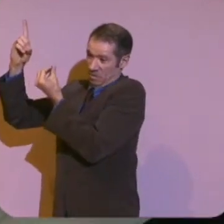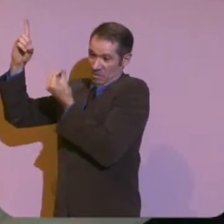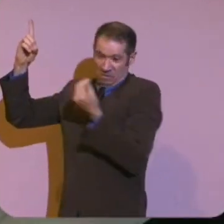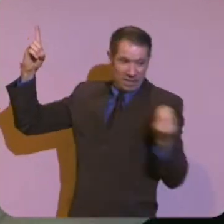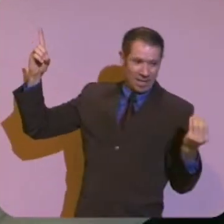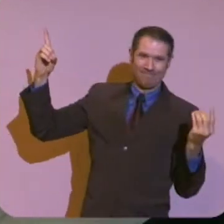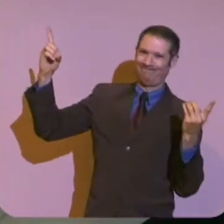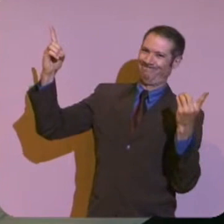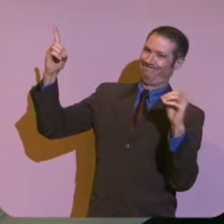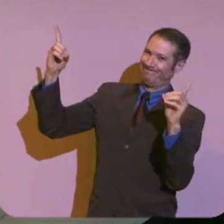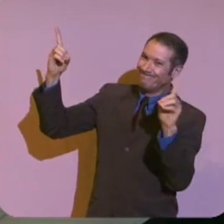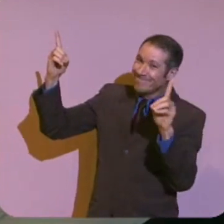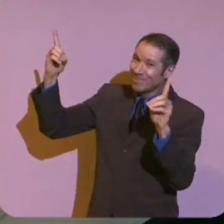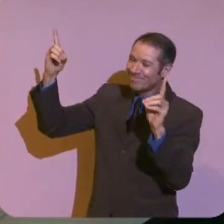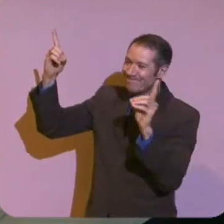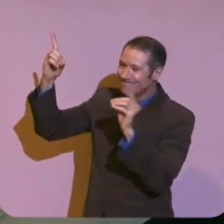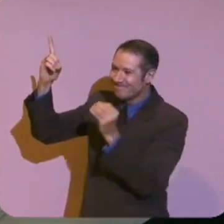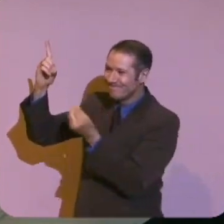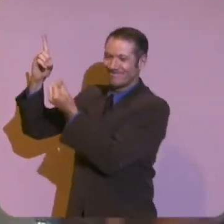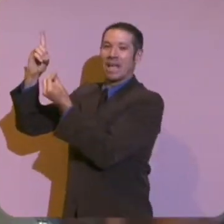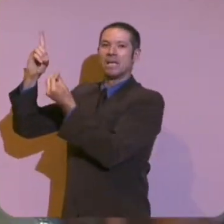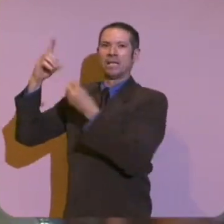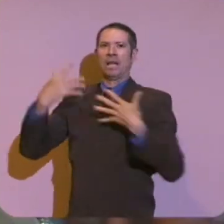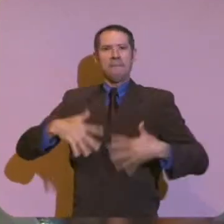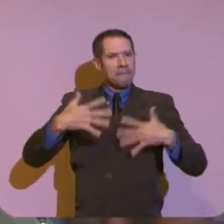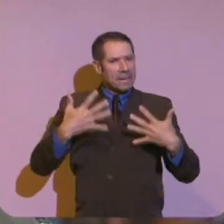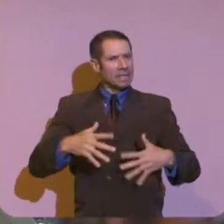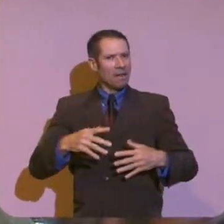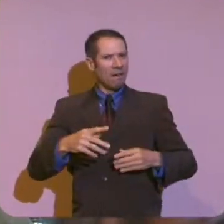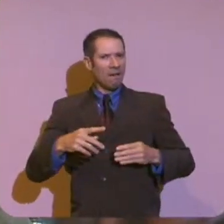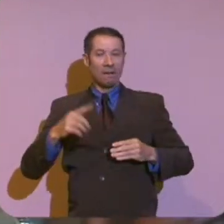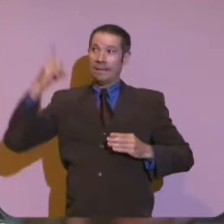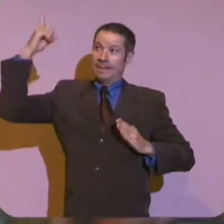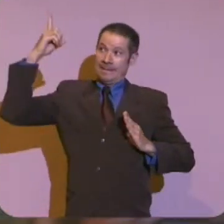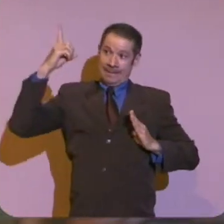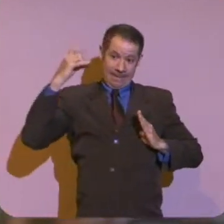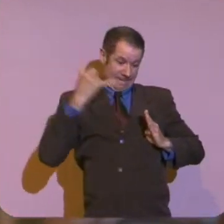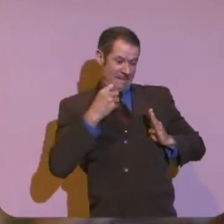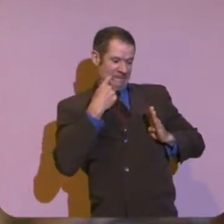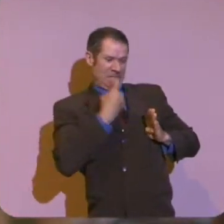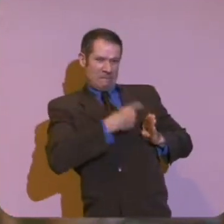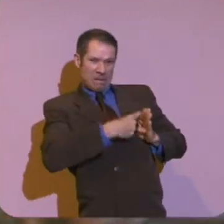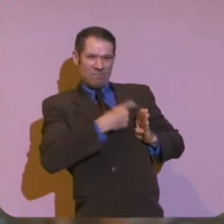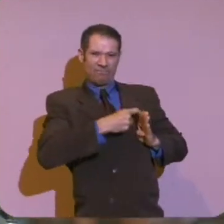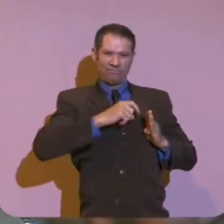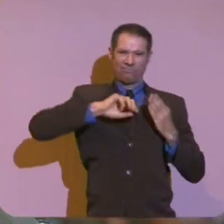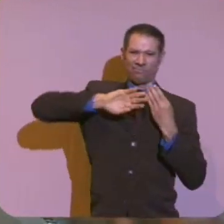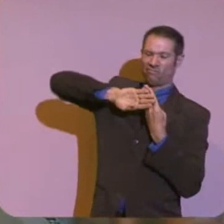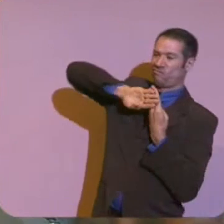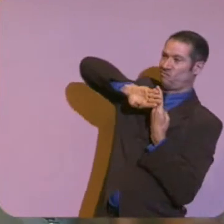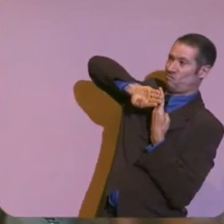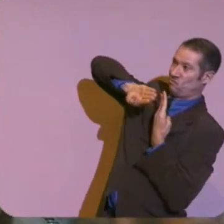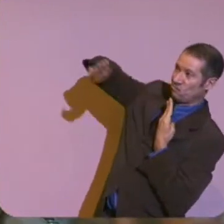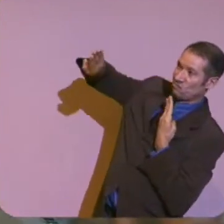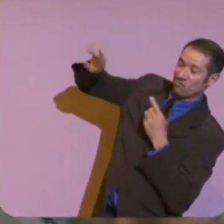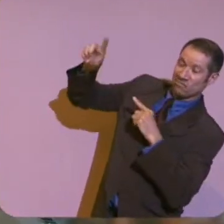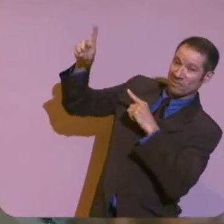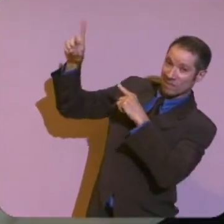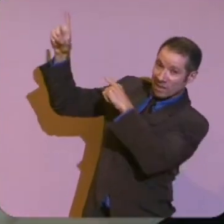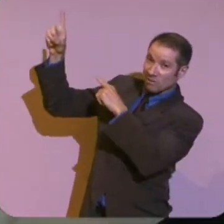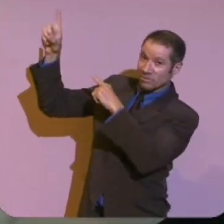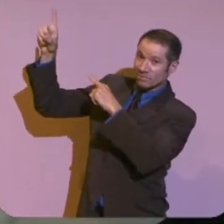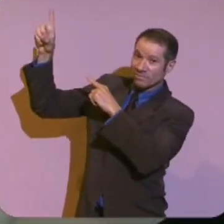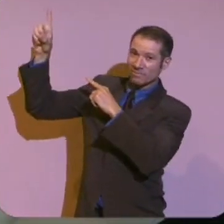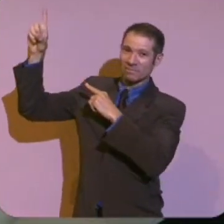E essa é uma coisa tremenda. Não, eu vou endurecer meu coração, vou me afastar de Deus, e Deus não vai